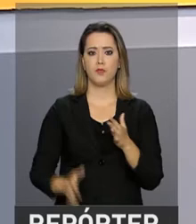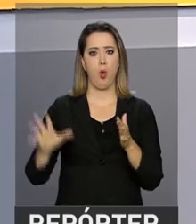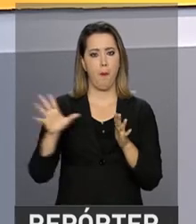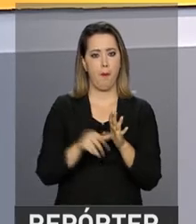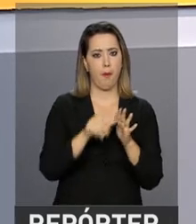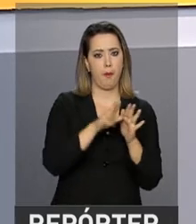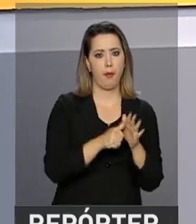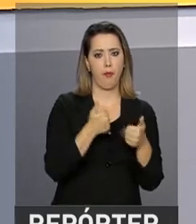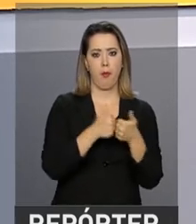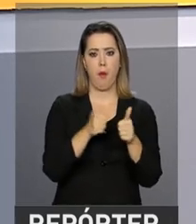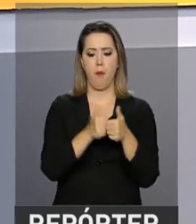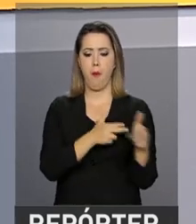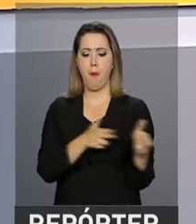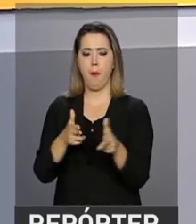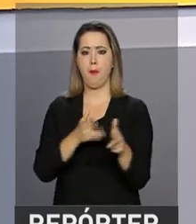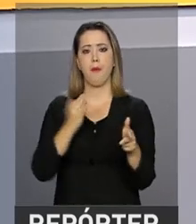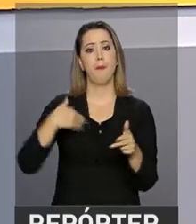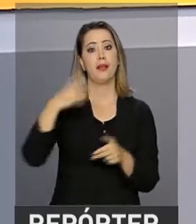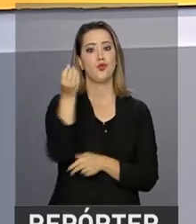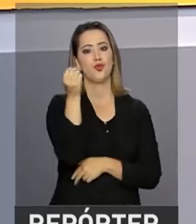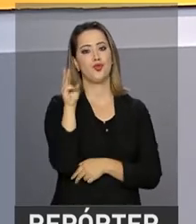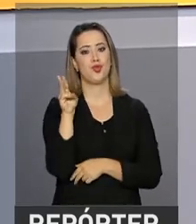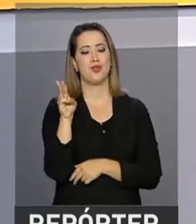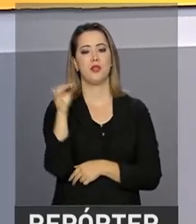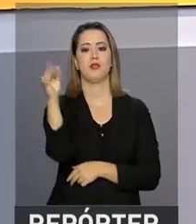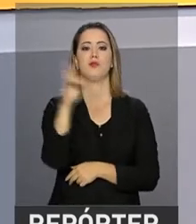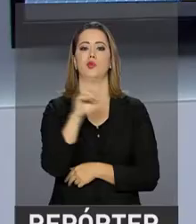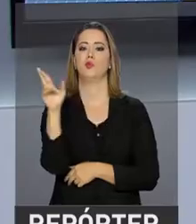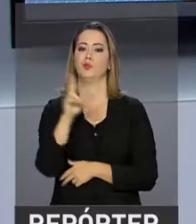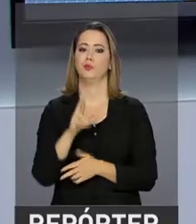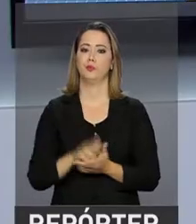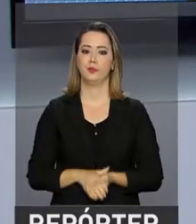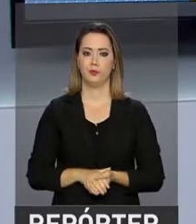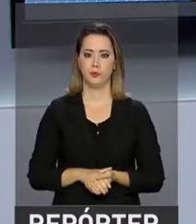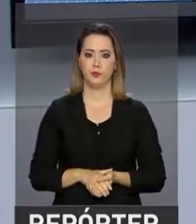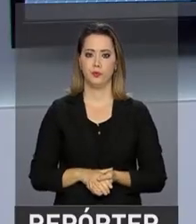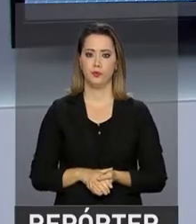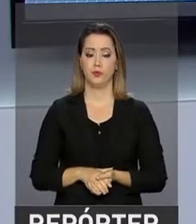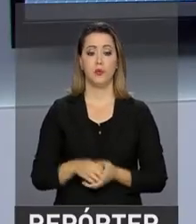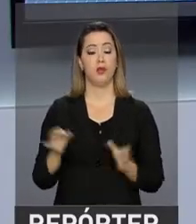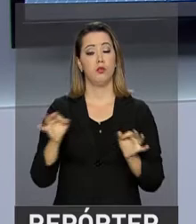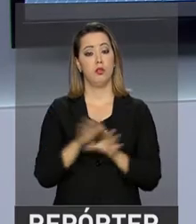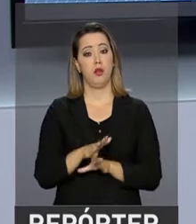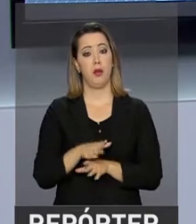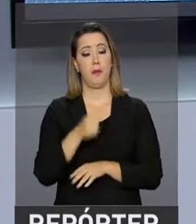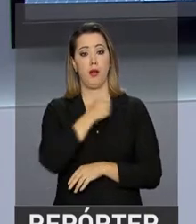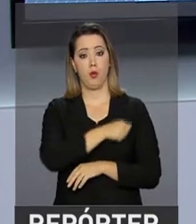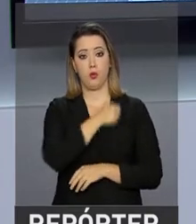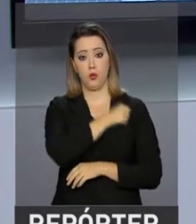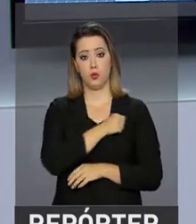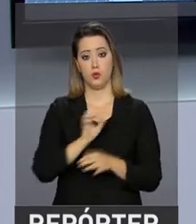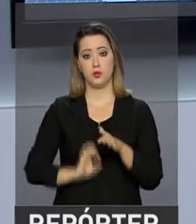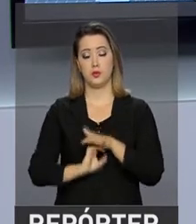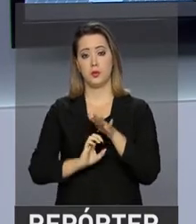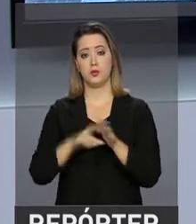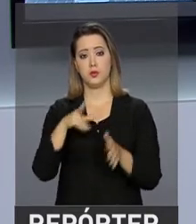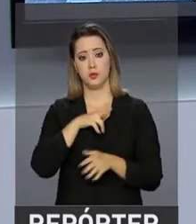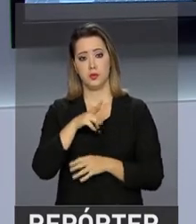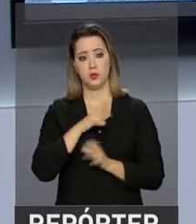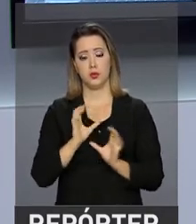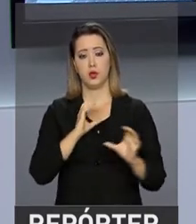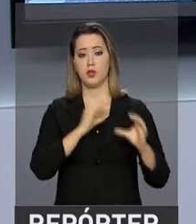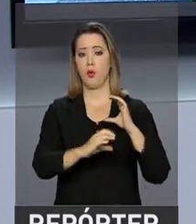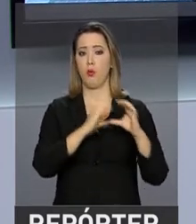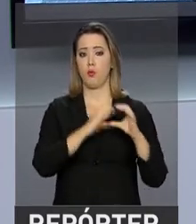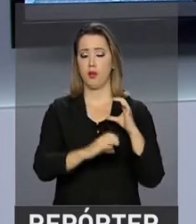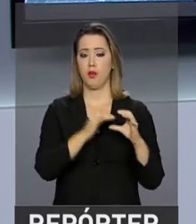no Brasil passa de 6 bilhões de reais. Até o final de agosto, empresas privadas da área de